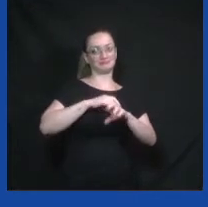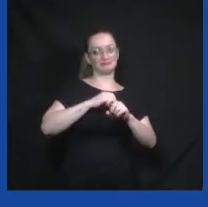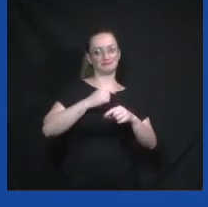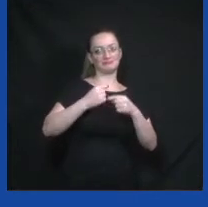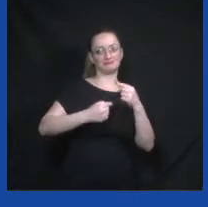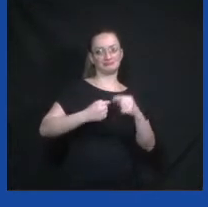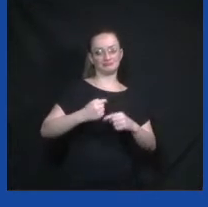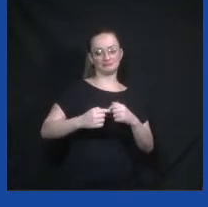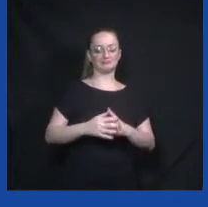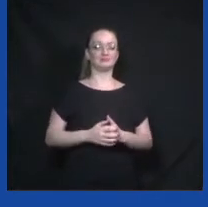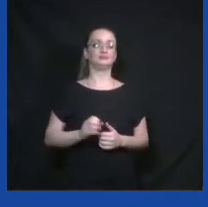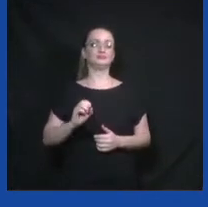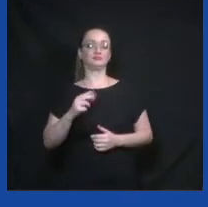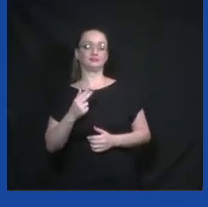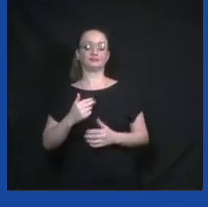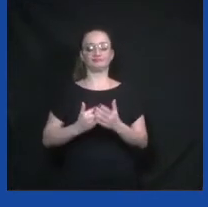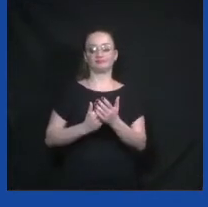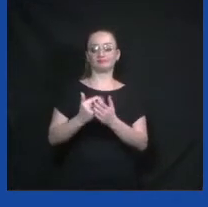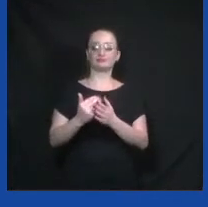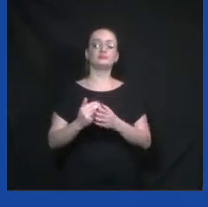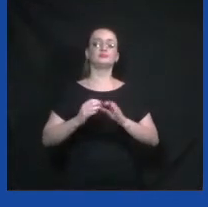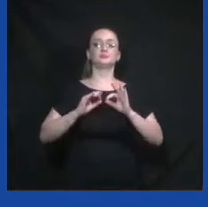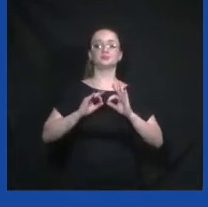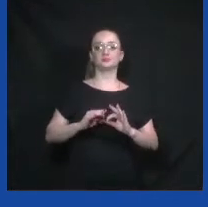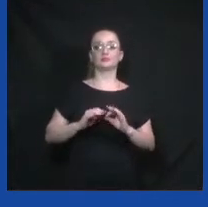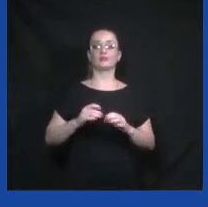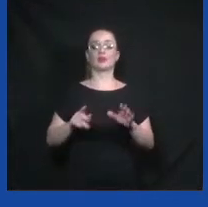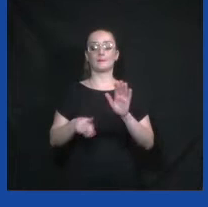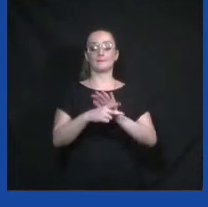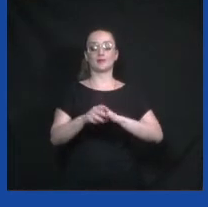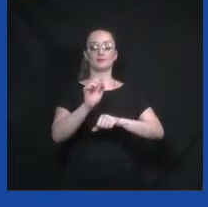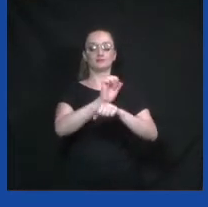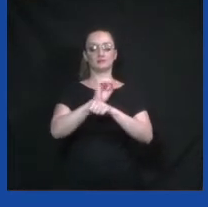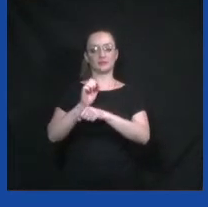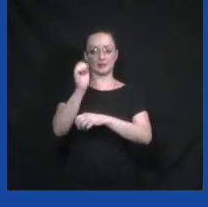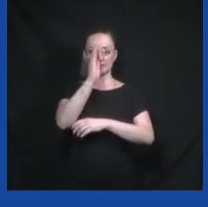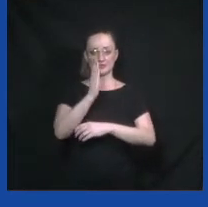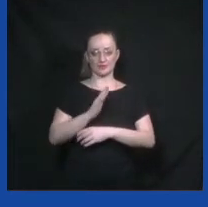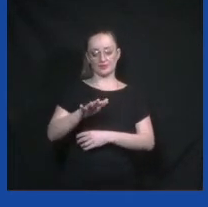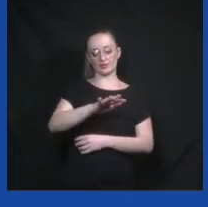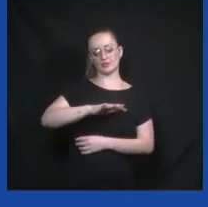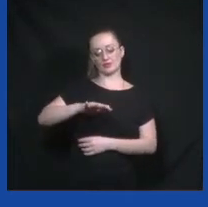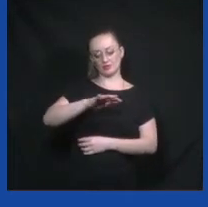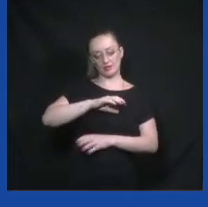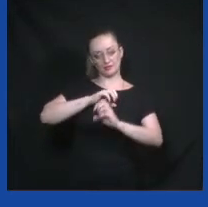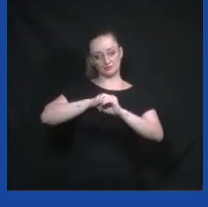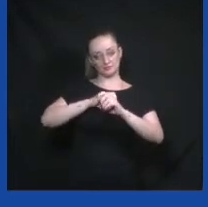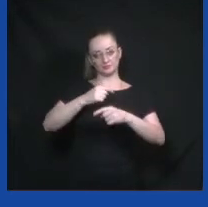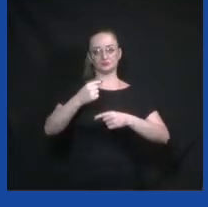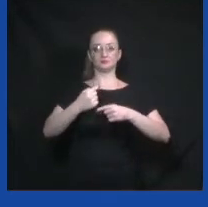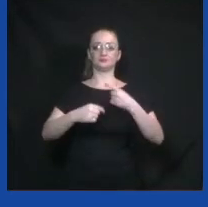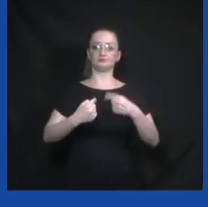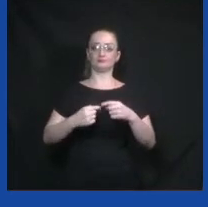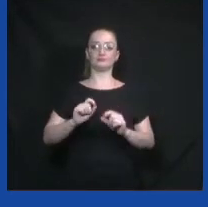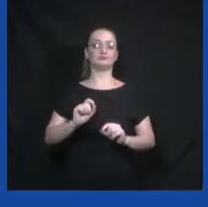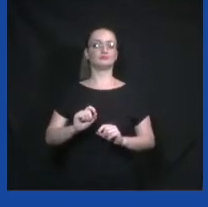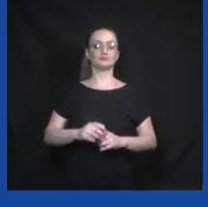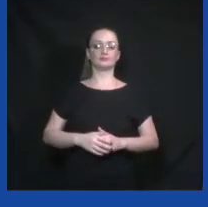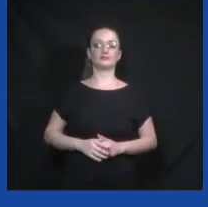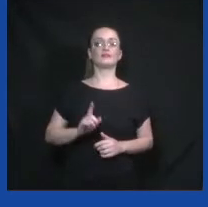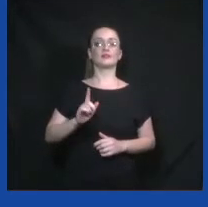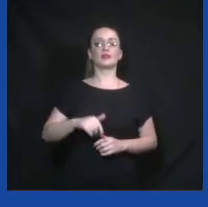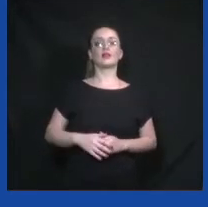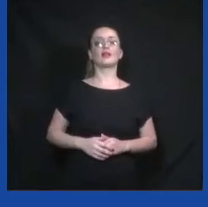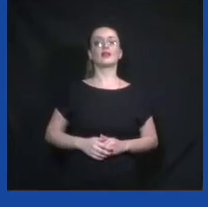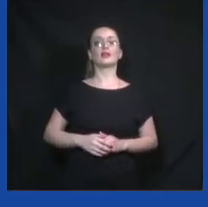inexistência de iniciativas consistentes por parte do Estado brasileiro no campo da educação política tem sido um elemento